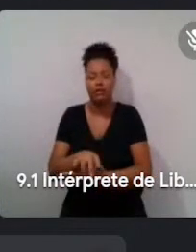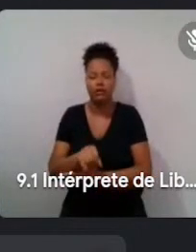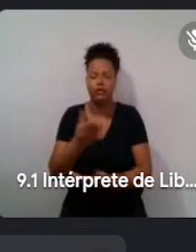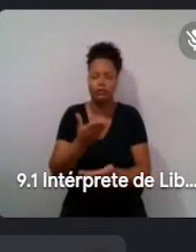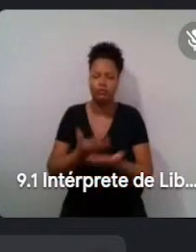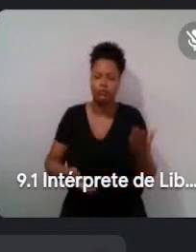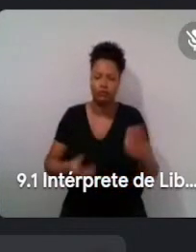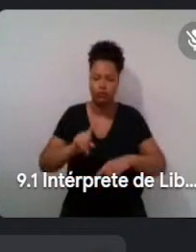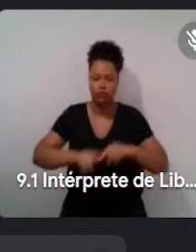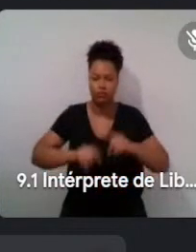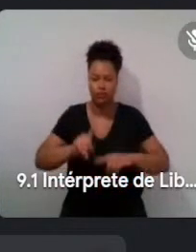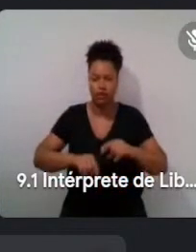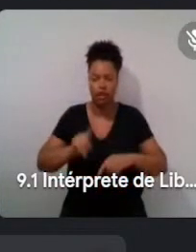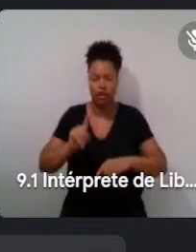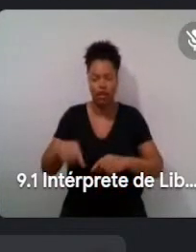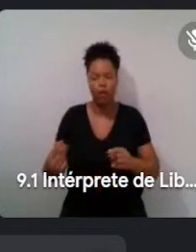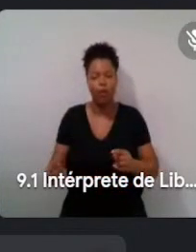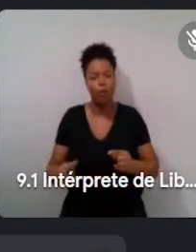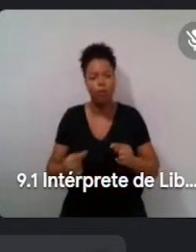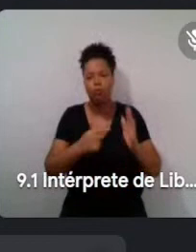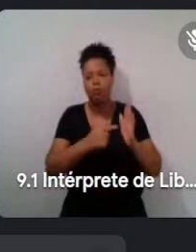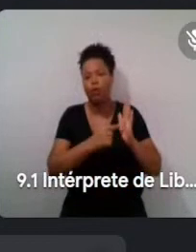recurso apresentado